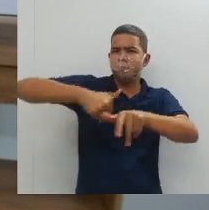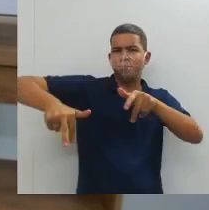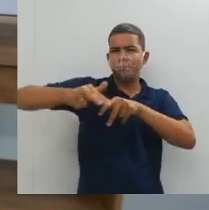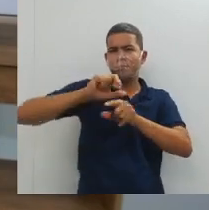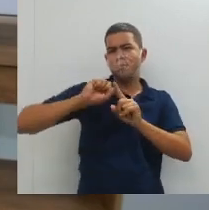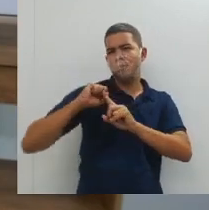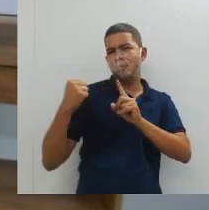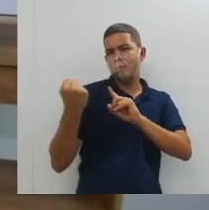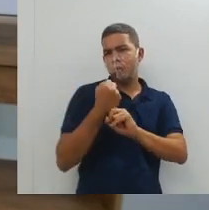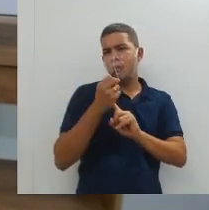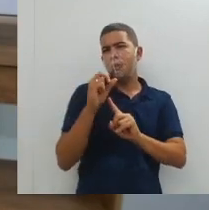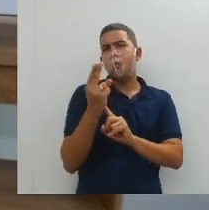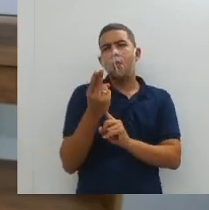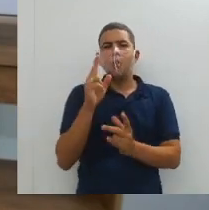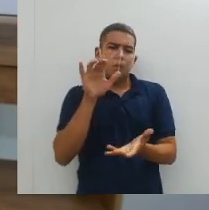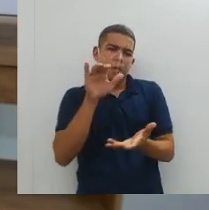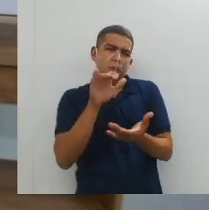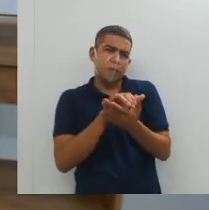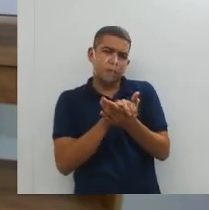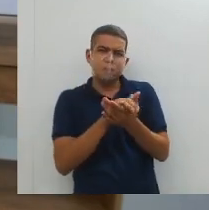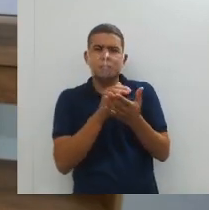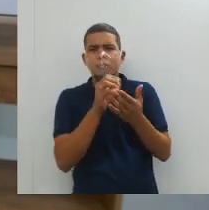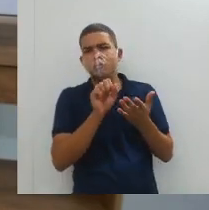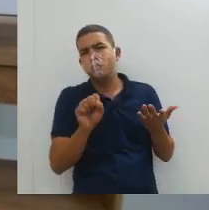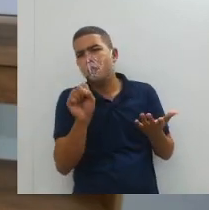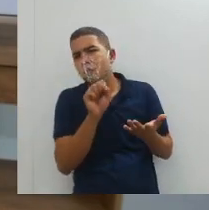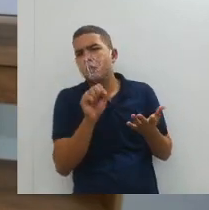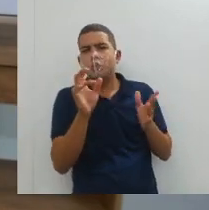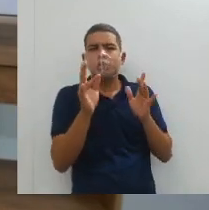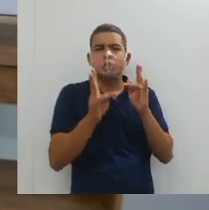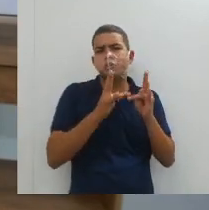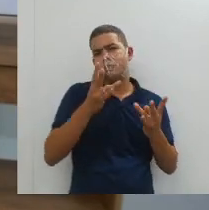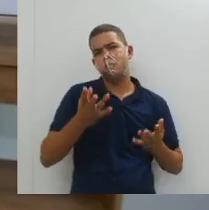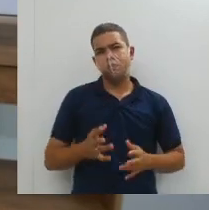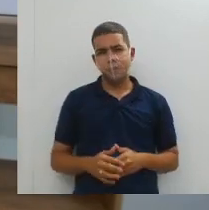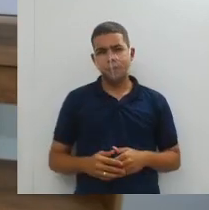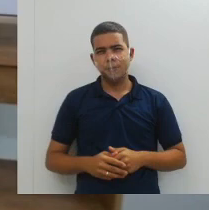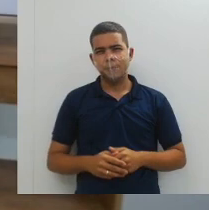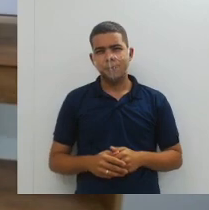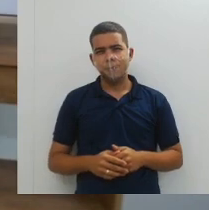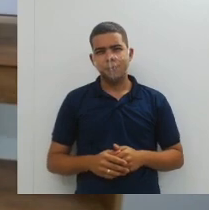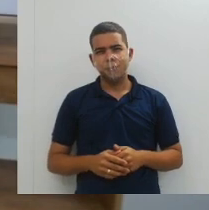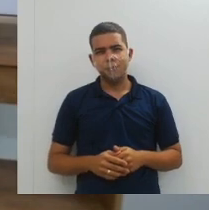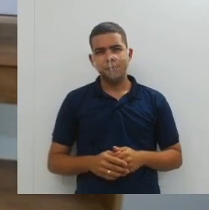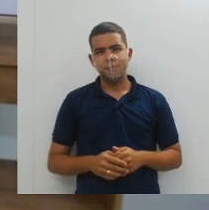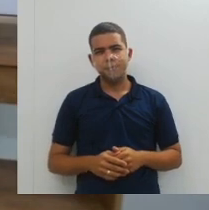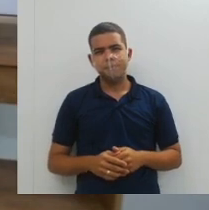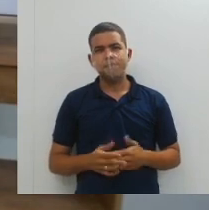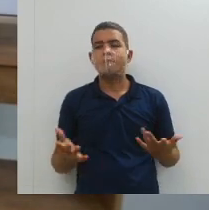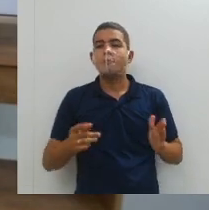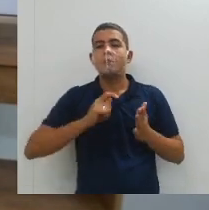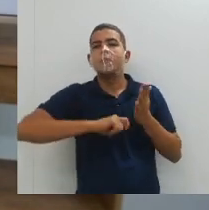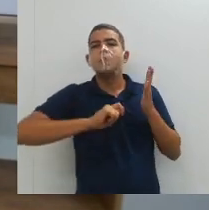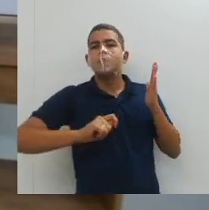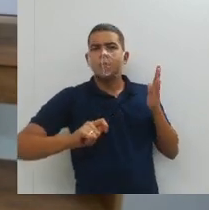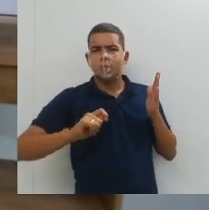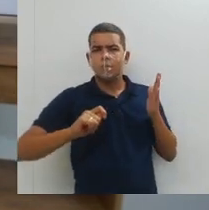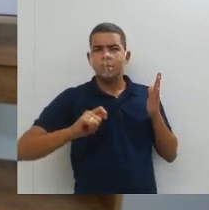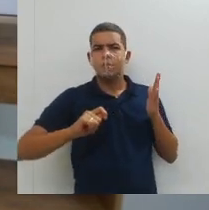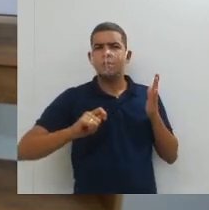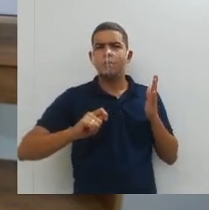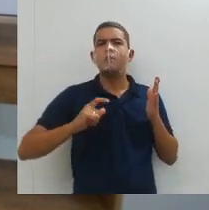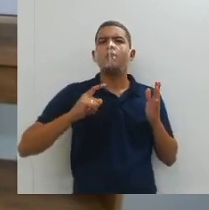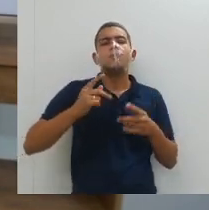na sociedade ou no estado civil. Então, os autores contratualistas